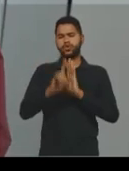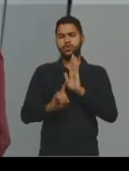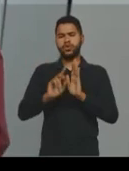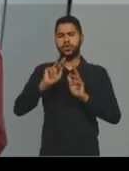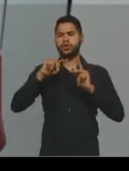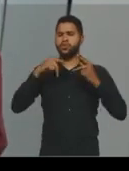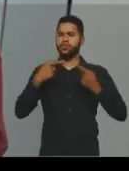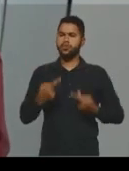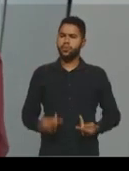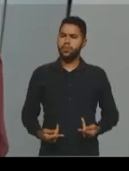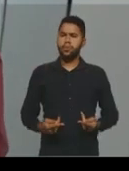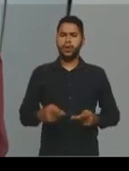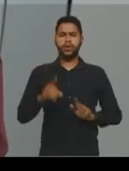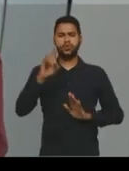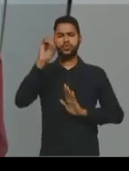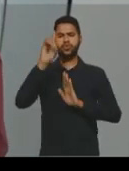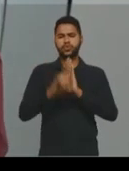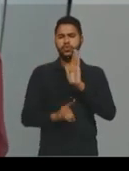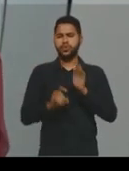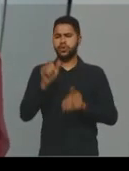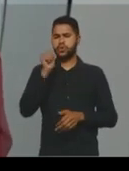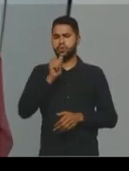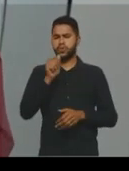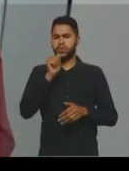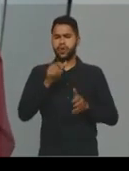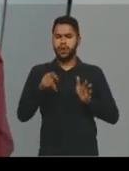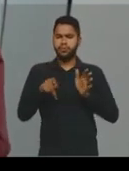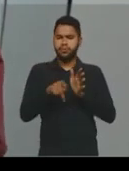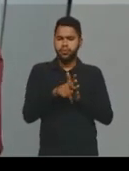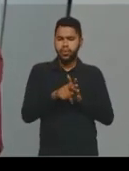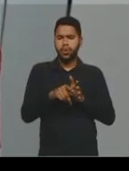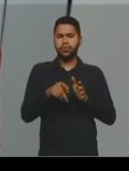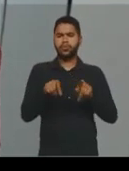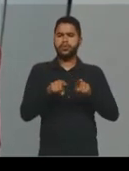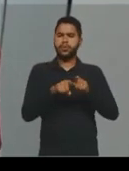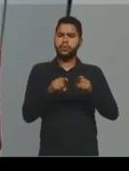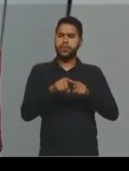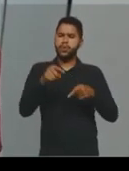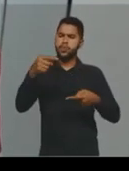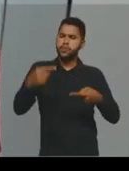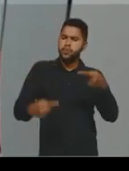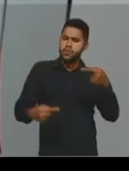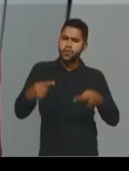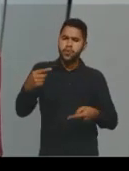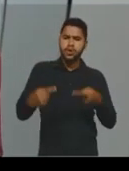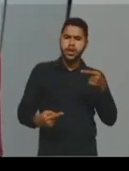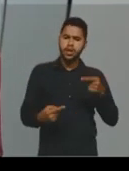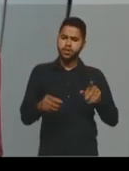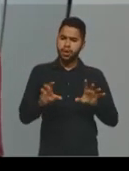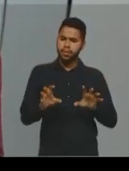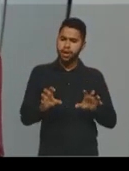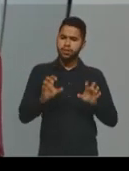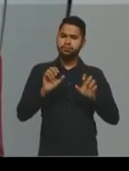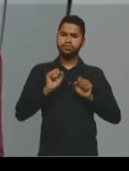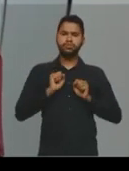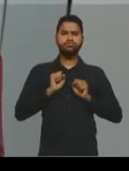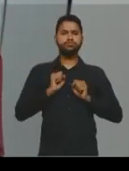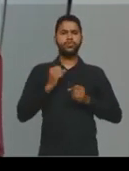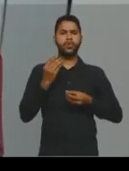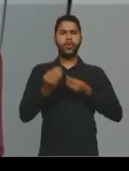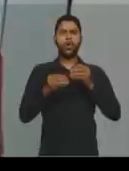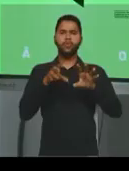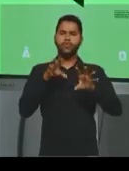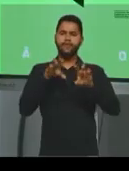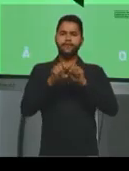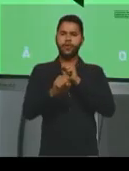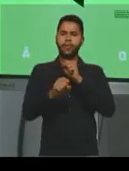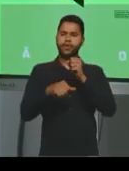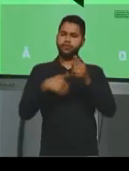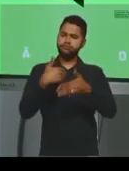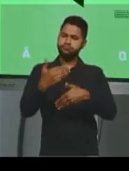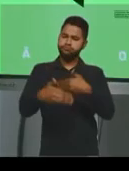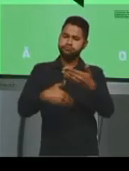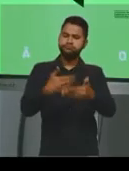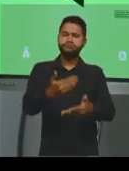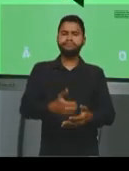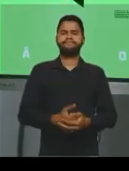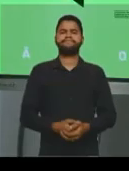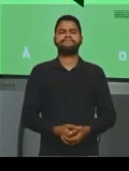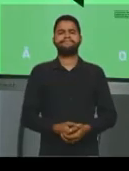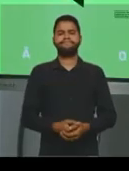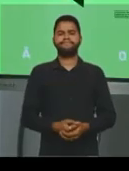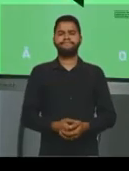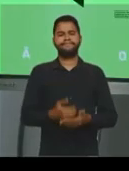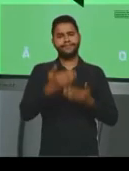e a parte política também, para formar a integralidade da pessoa. né? Ok, obrigada,